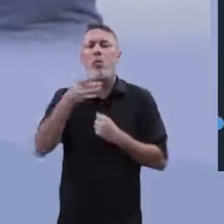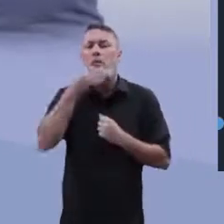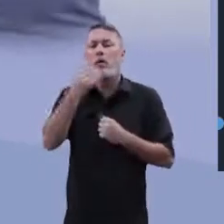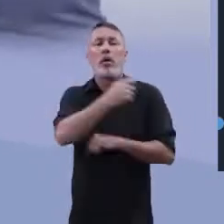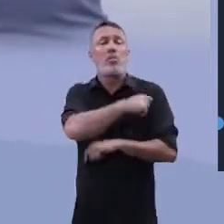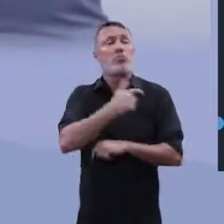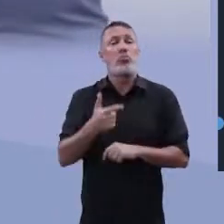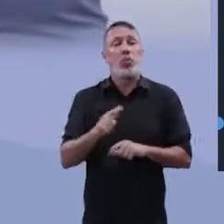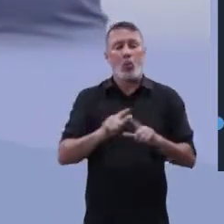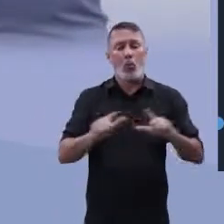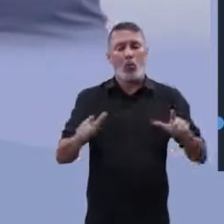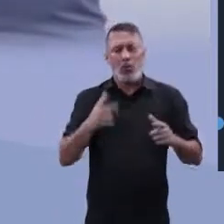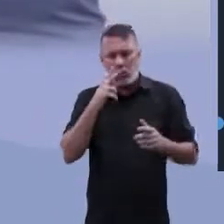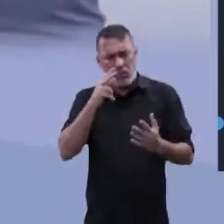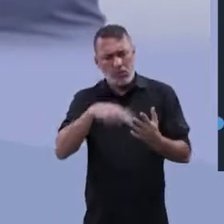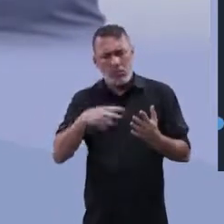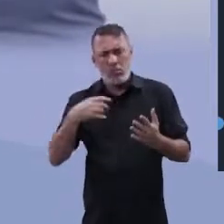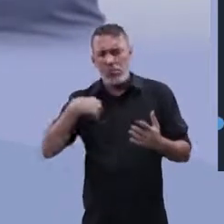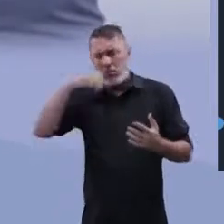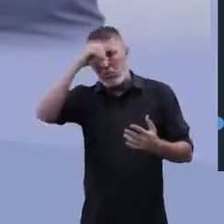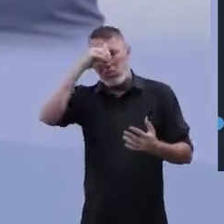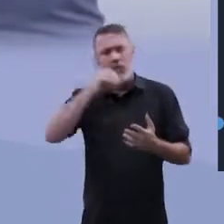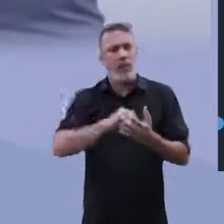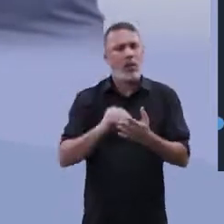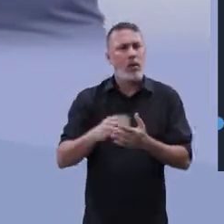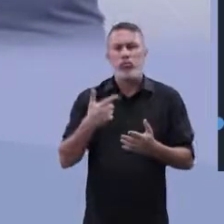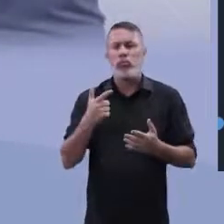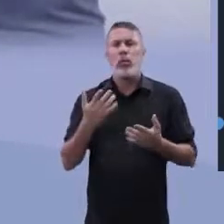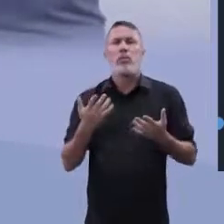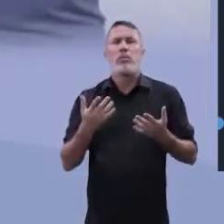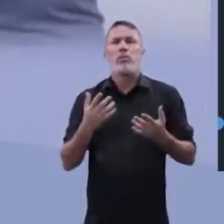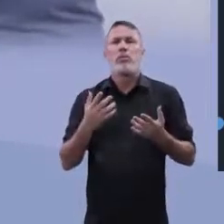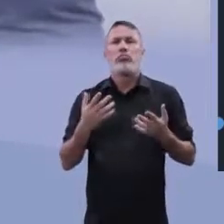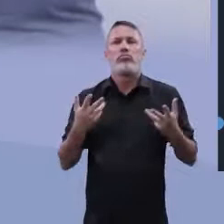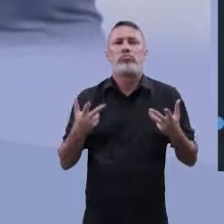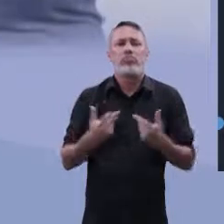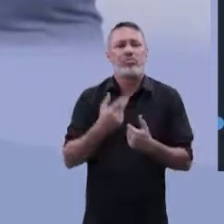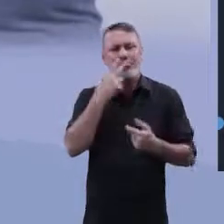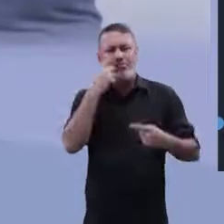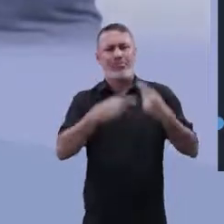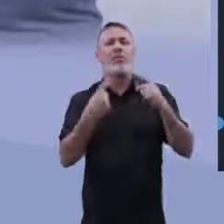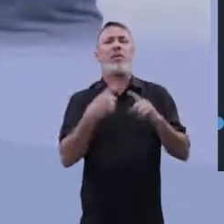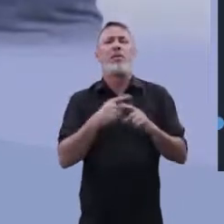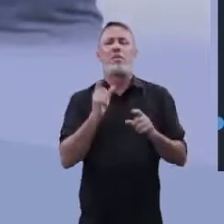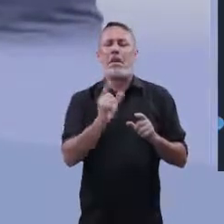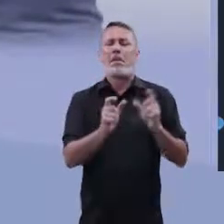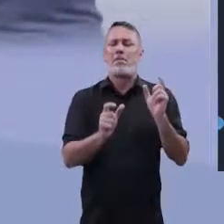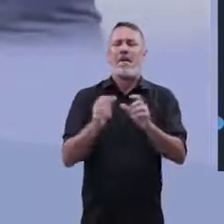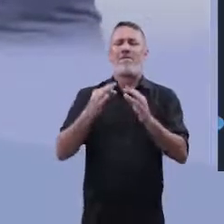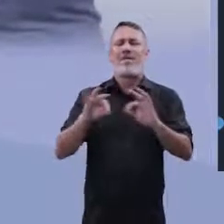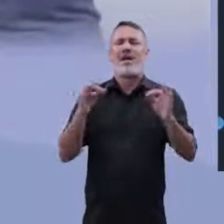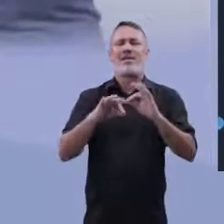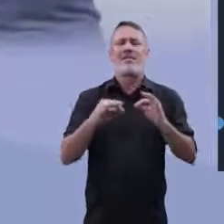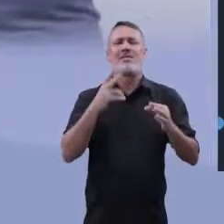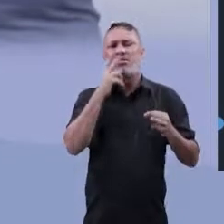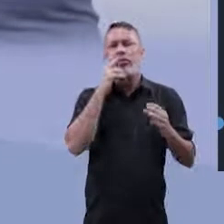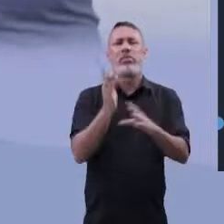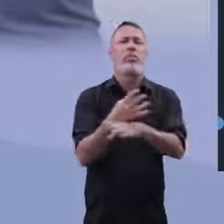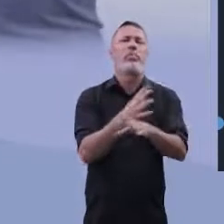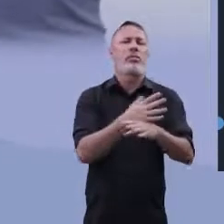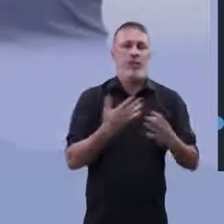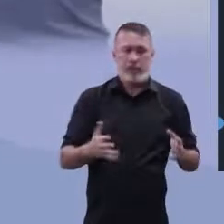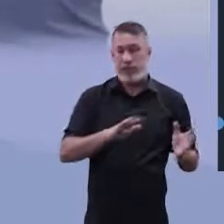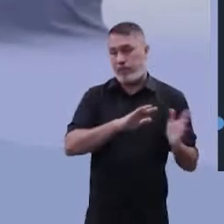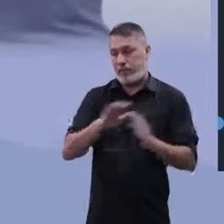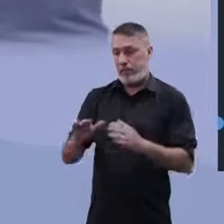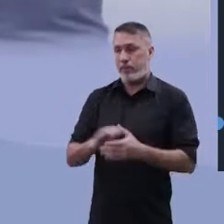defesa de um ponto de vista. Não tem uma unidade textual. Você perceberam que ele foi jogando algumas frases soltas ali.